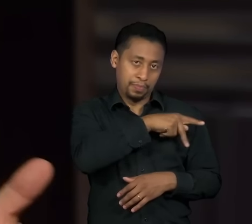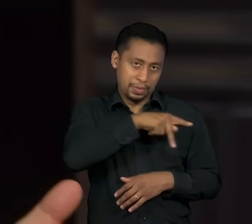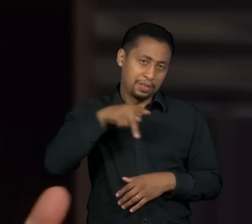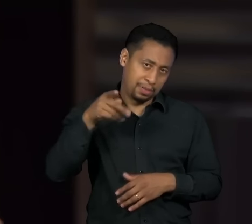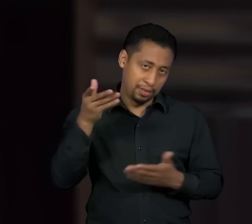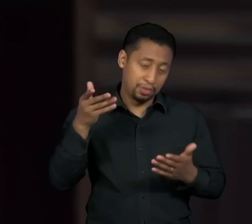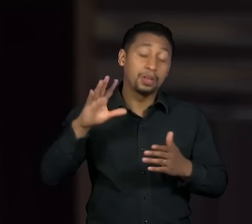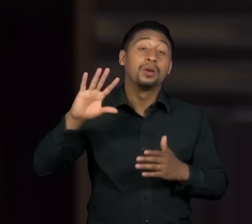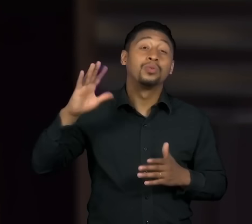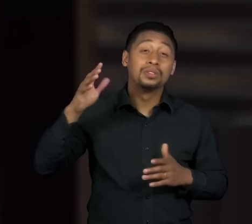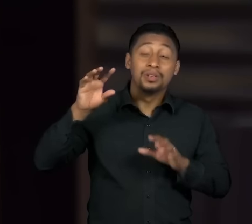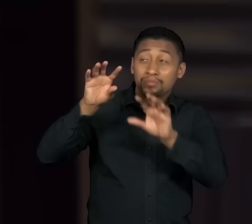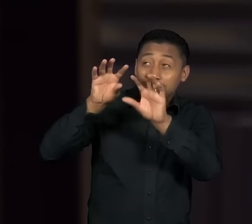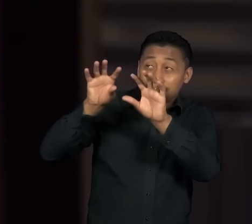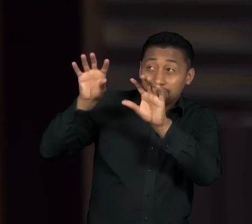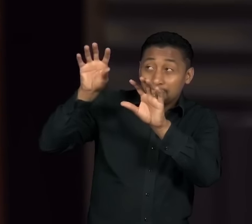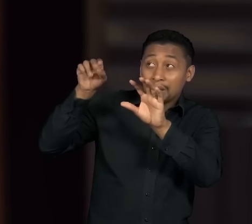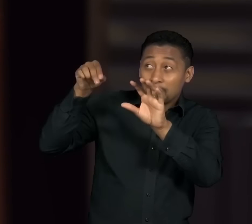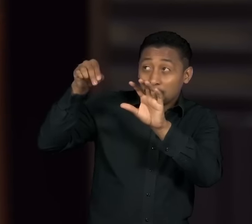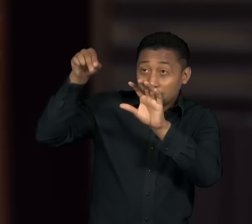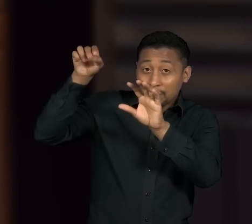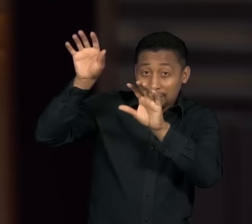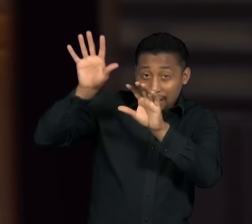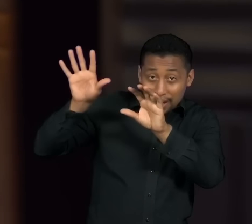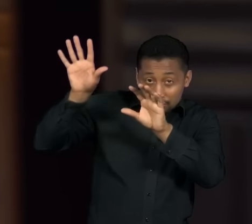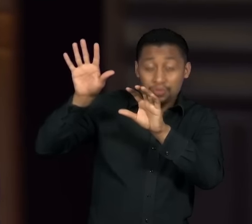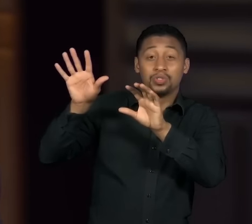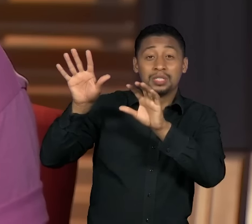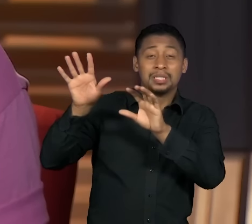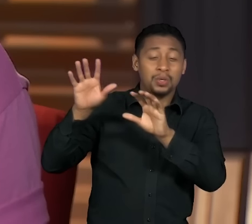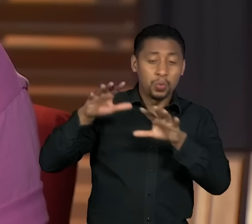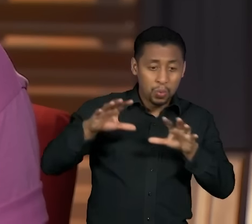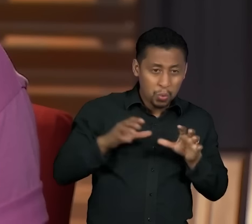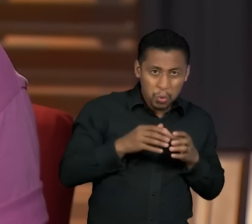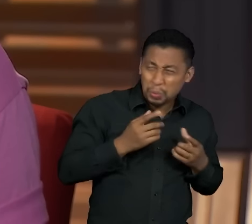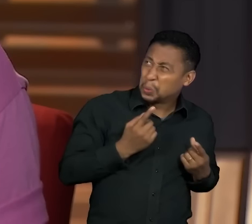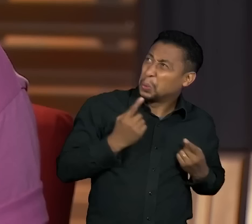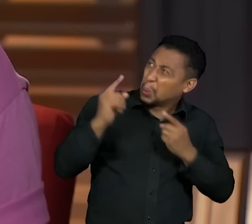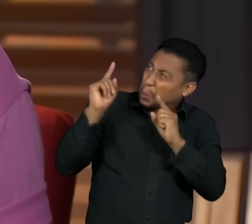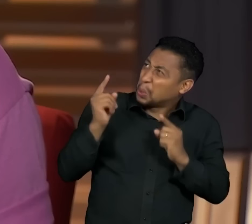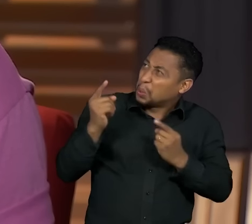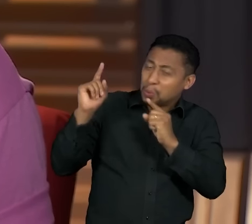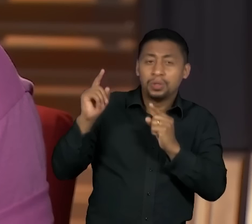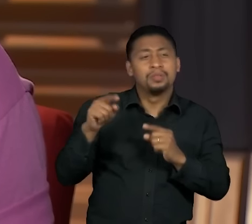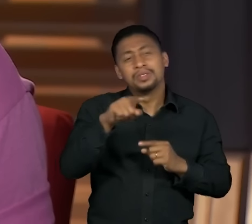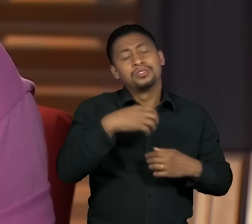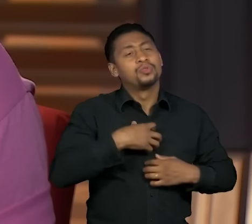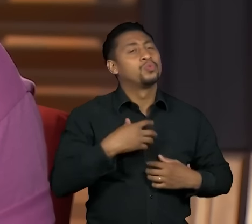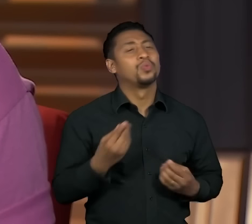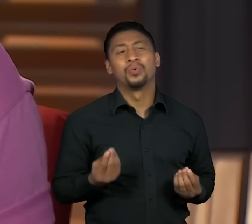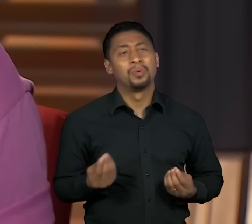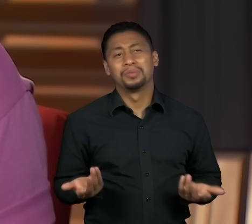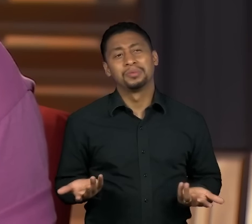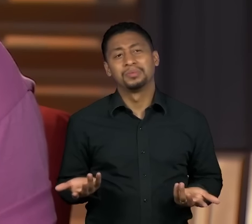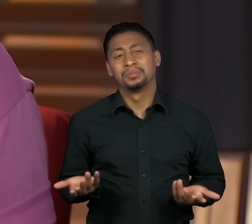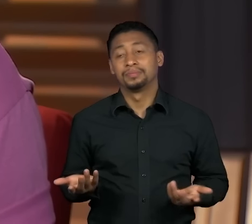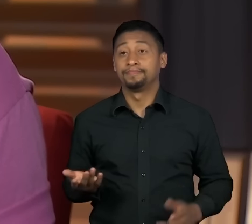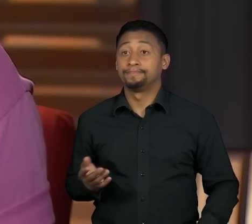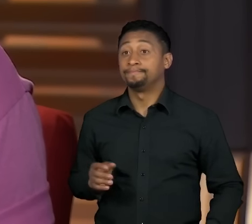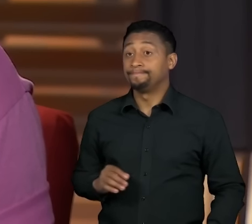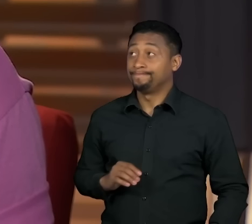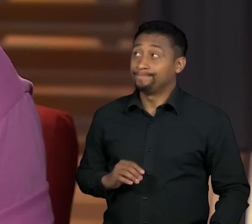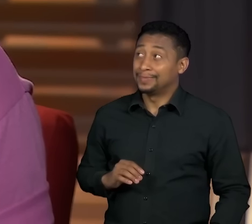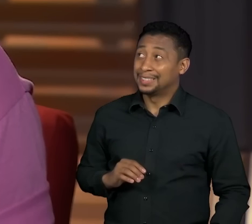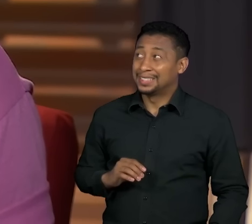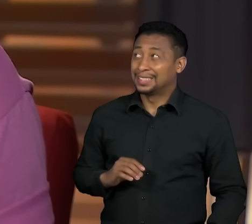muito atacado, né? Sim. Como que você sentiu isso depois da eleição? Acho que